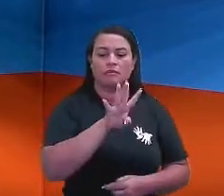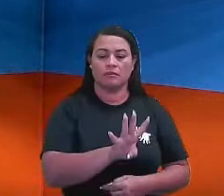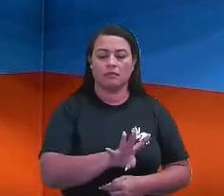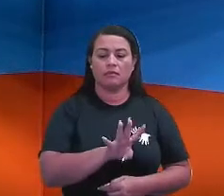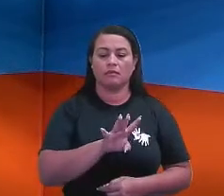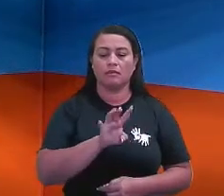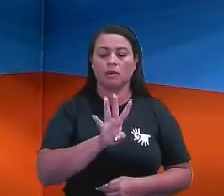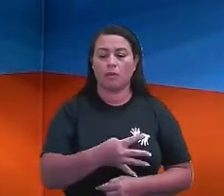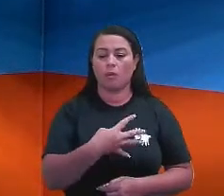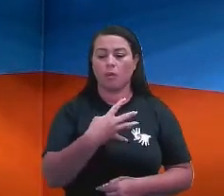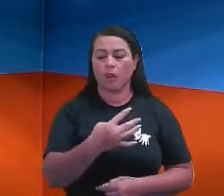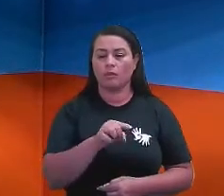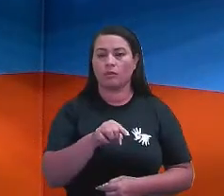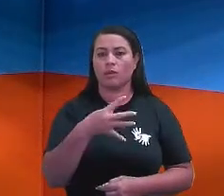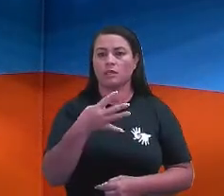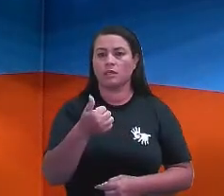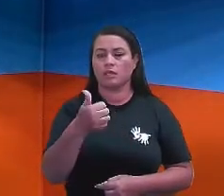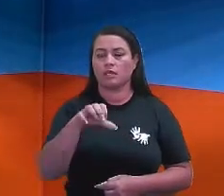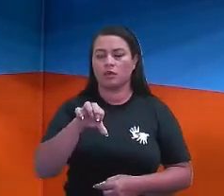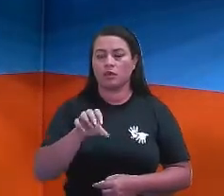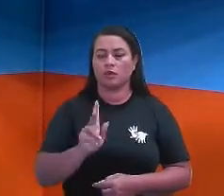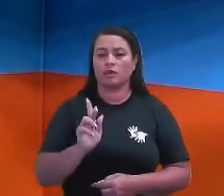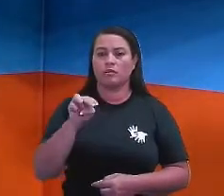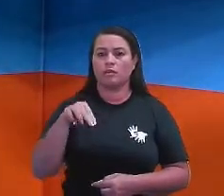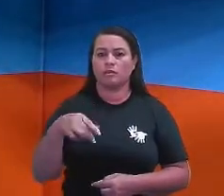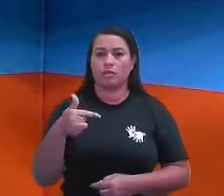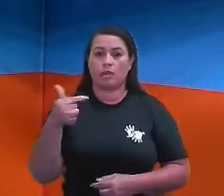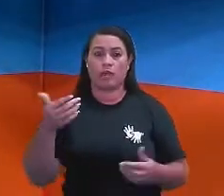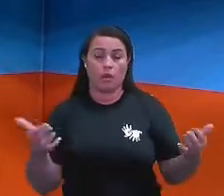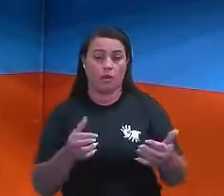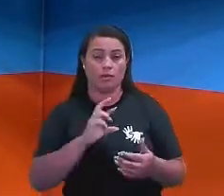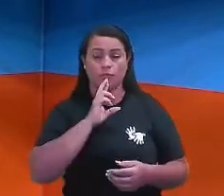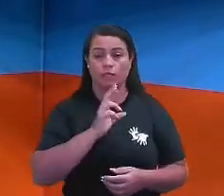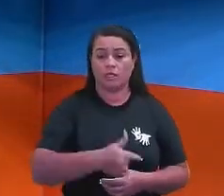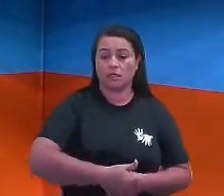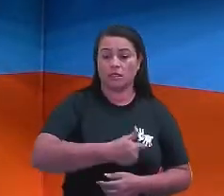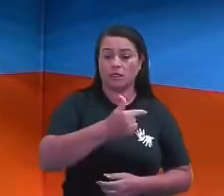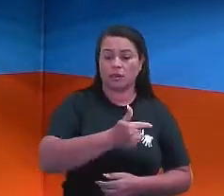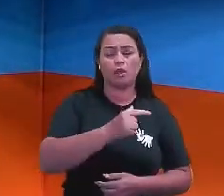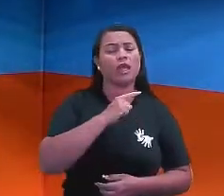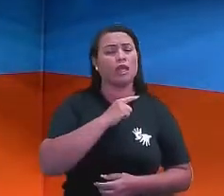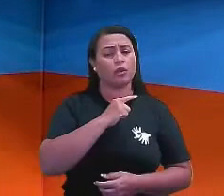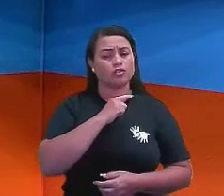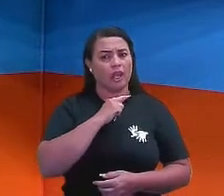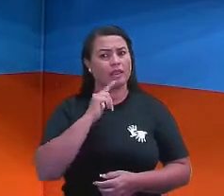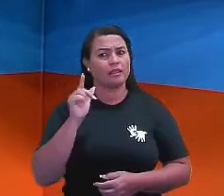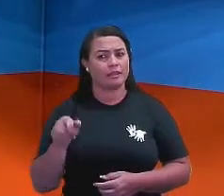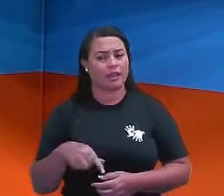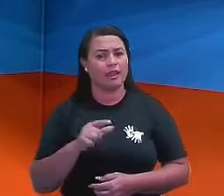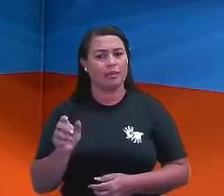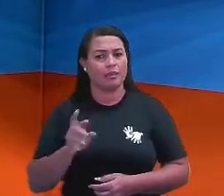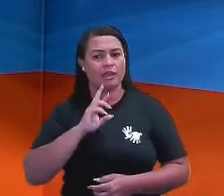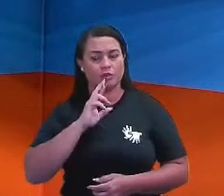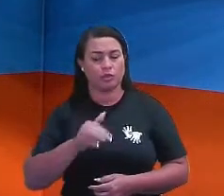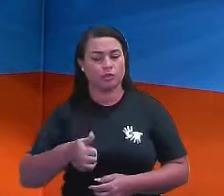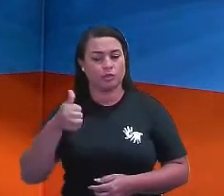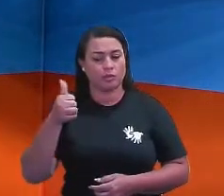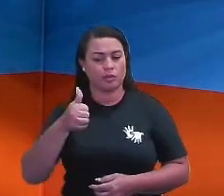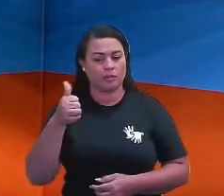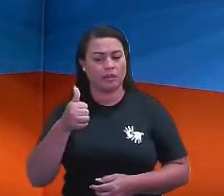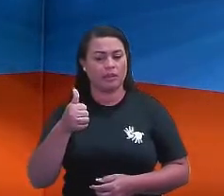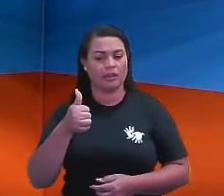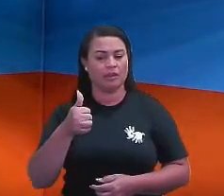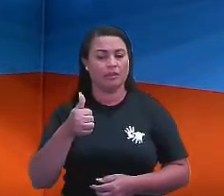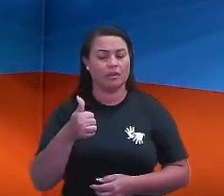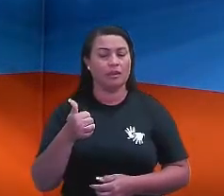quilômetros quadrados. Vamos responder a segunda questão, que aí eu tenho essa informação já, né?